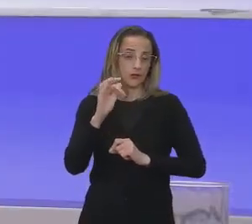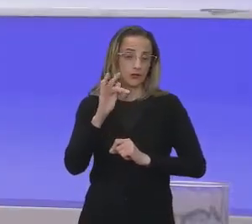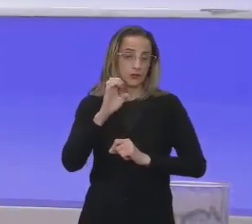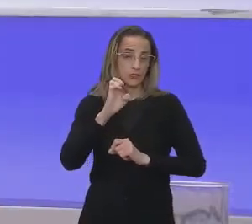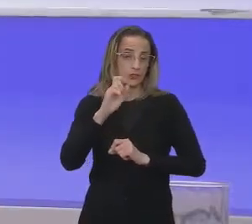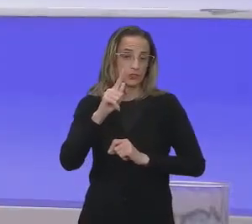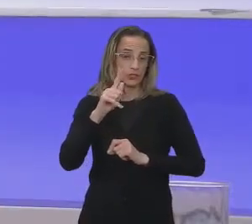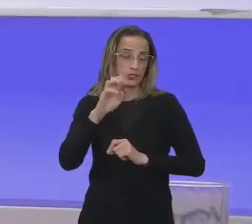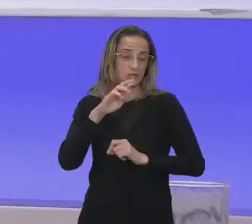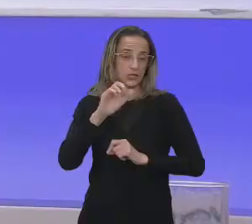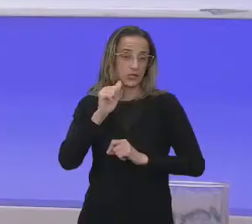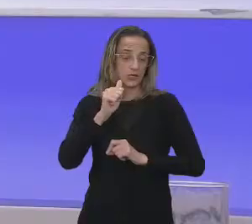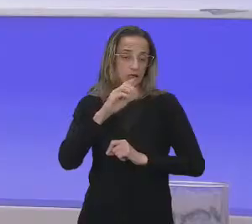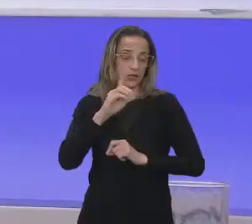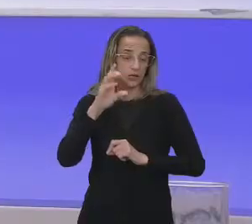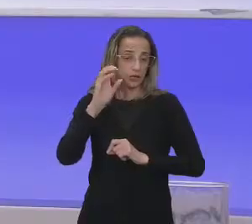refrigerador